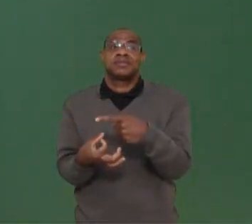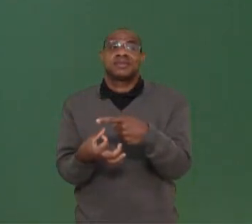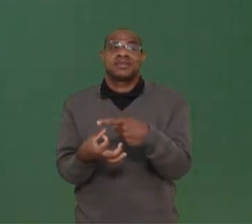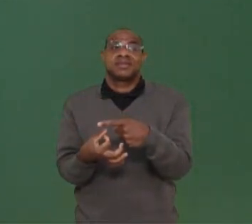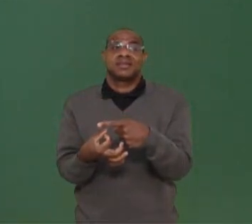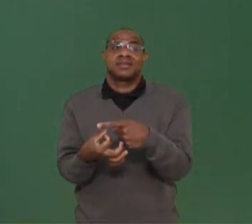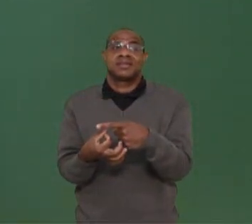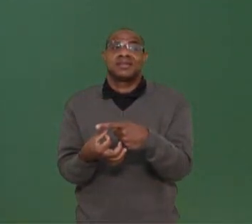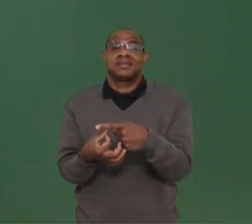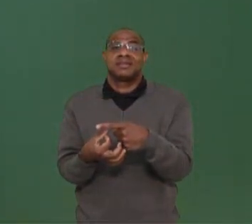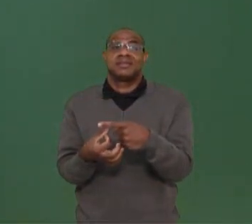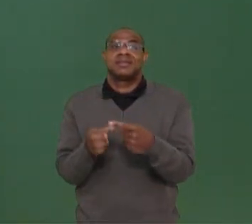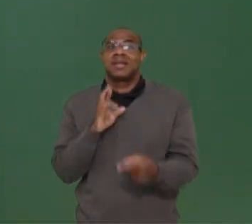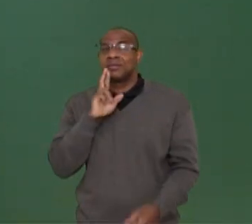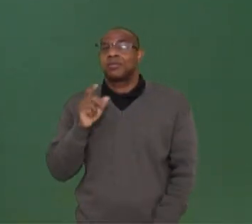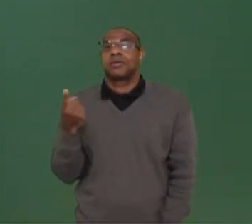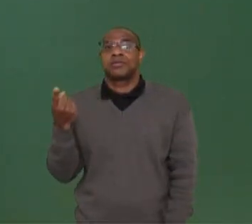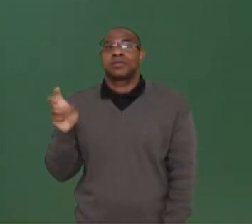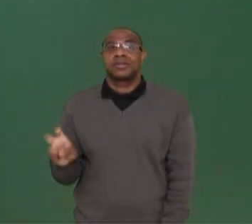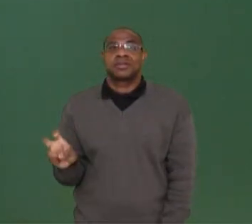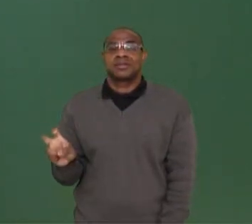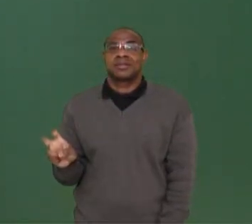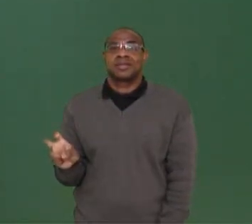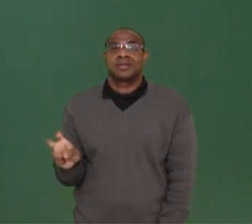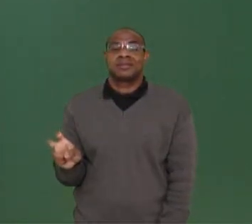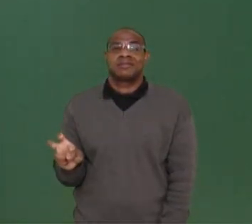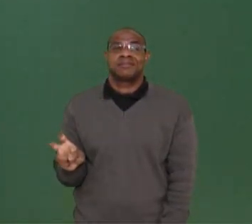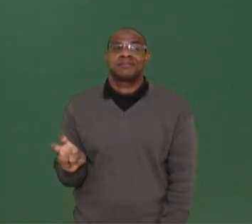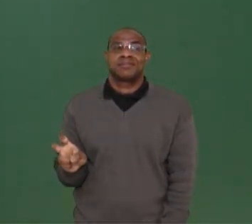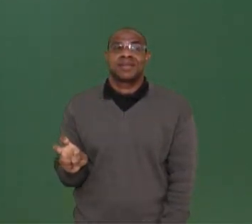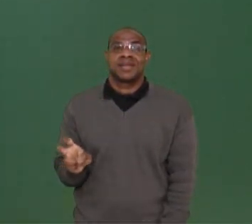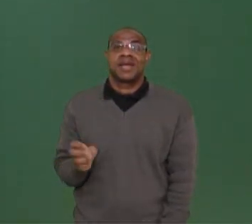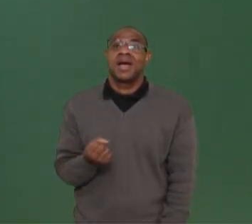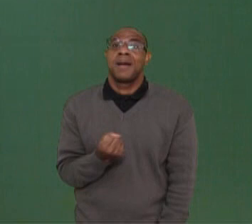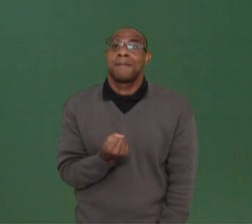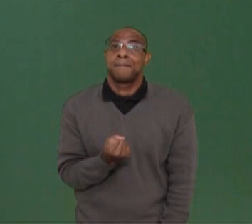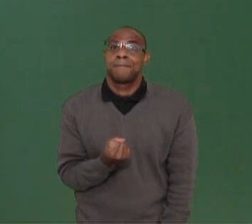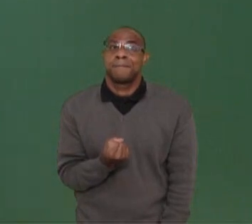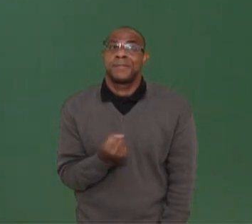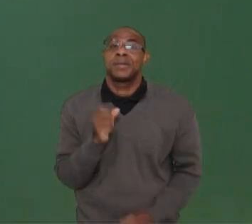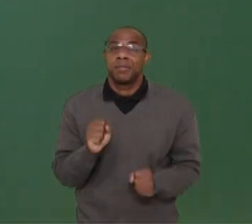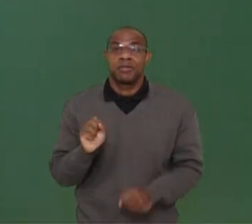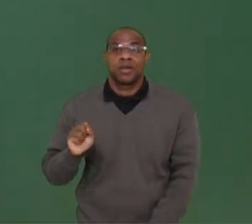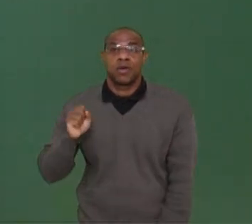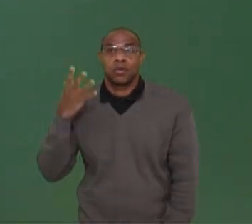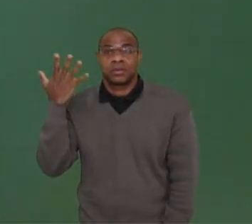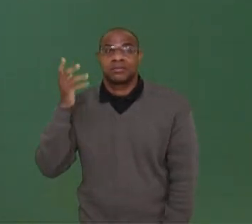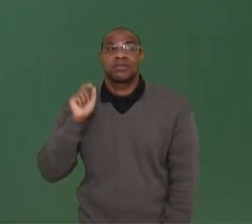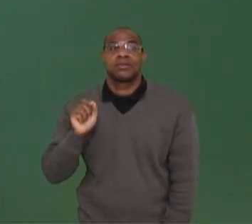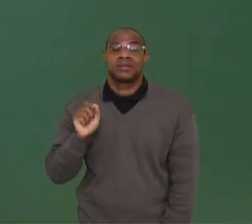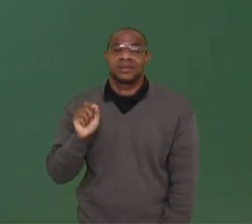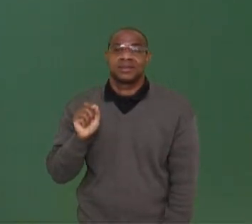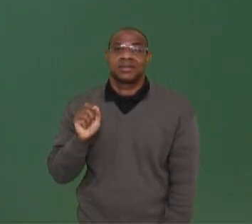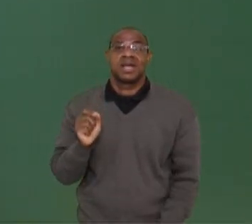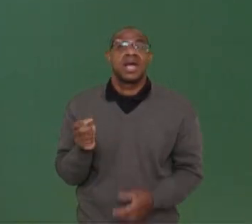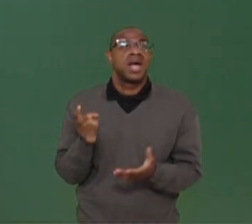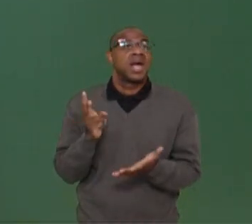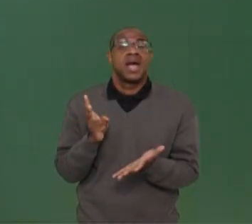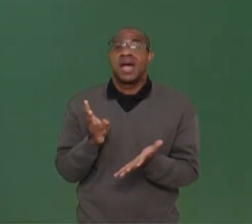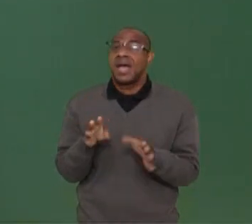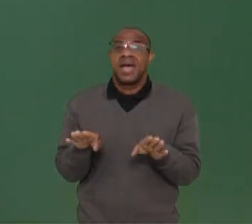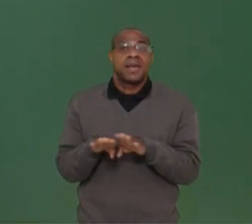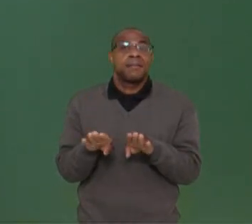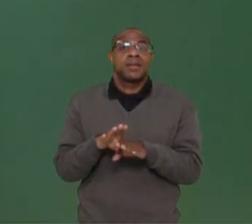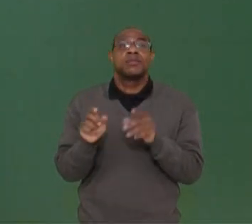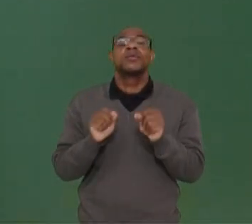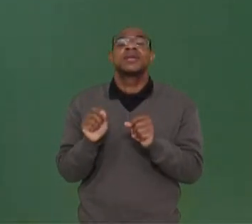ou 20%. Tá? A probabilidade de ser um número divisível por 5 é a mesma probabilidade do número ser par.